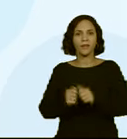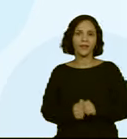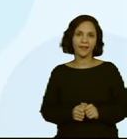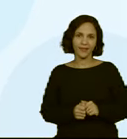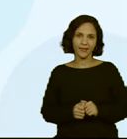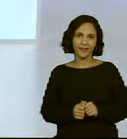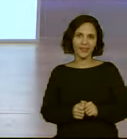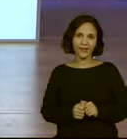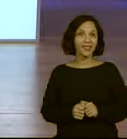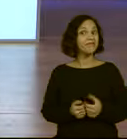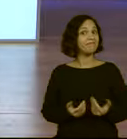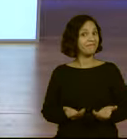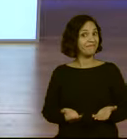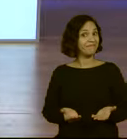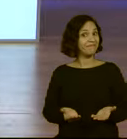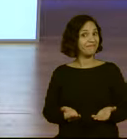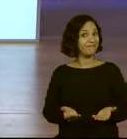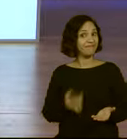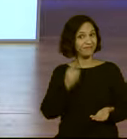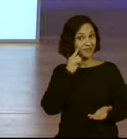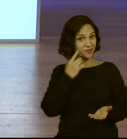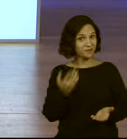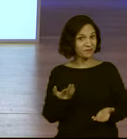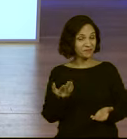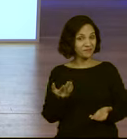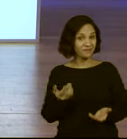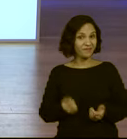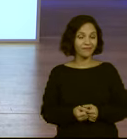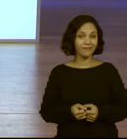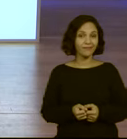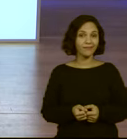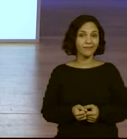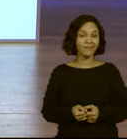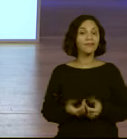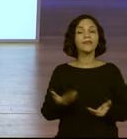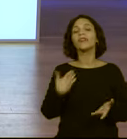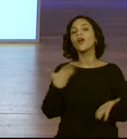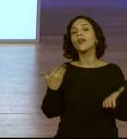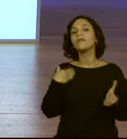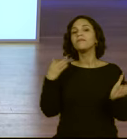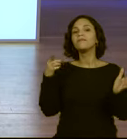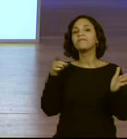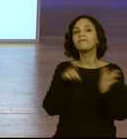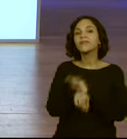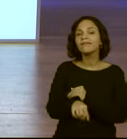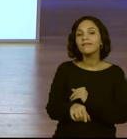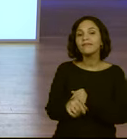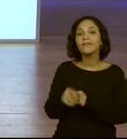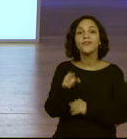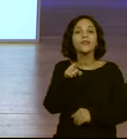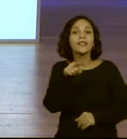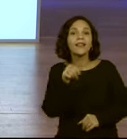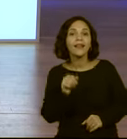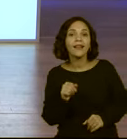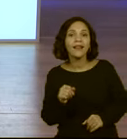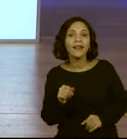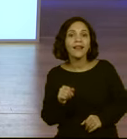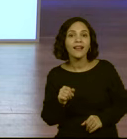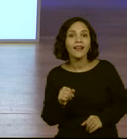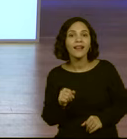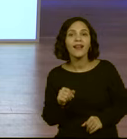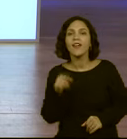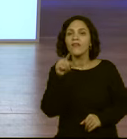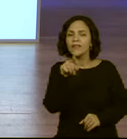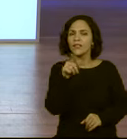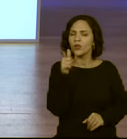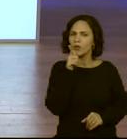bom né Oi e aí a pergunta que não quer calar e você quanto